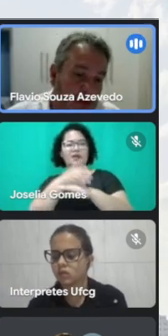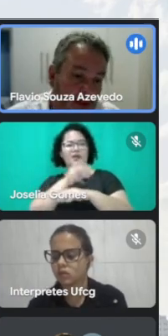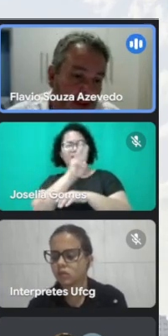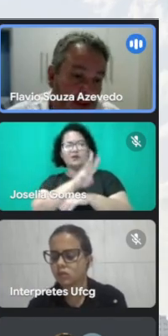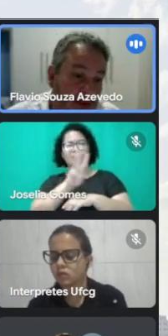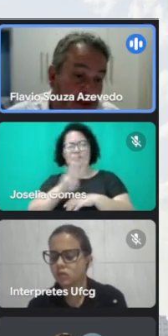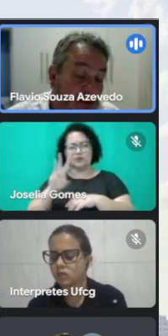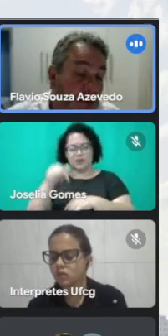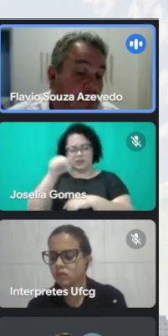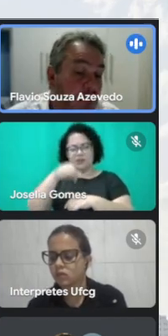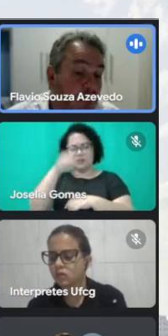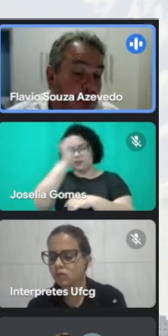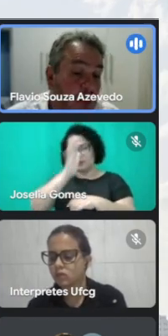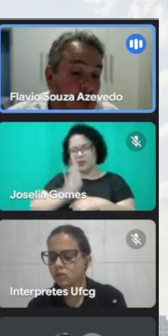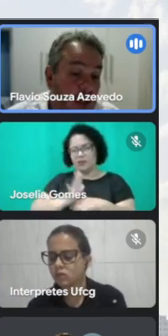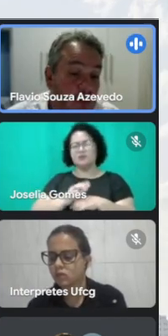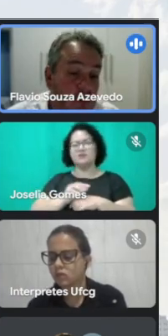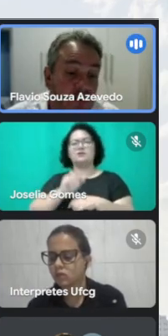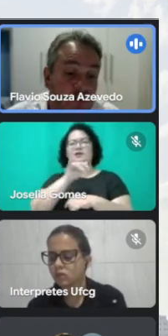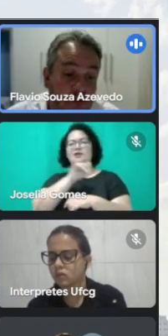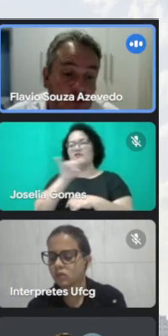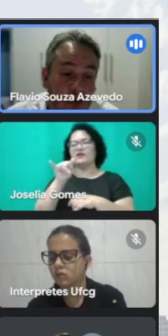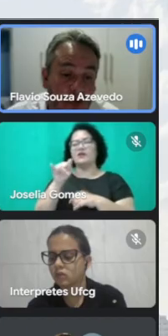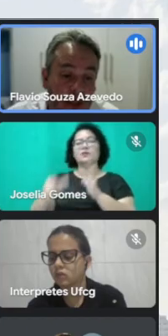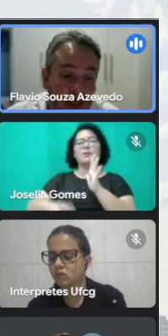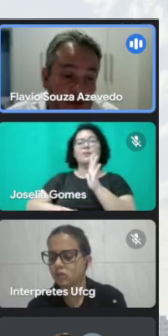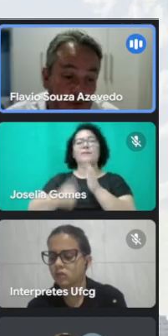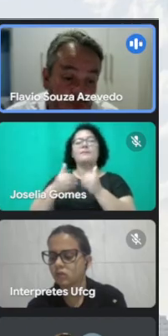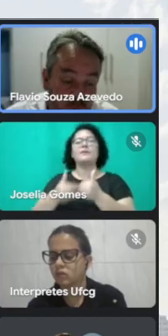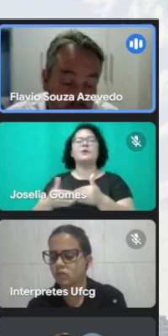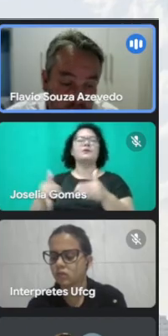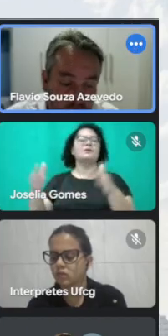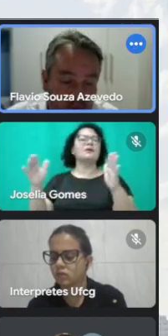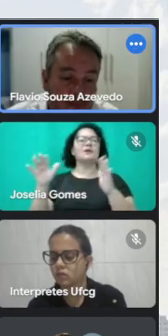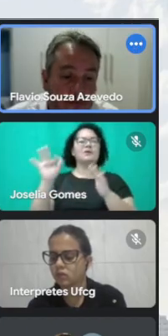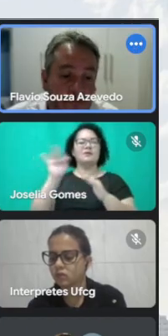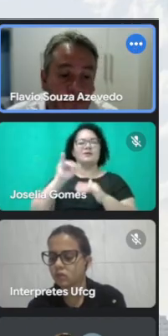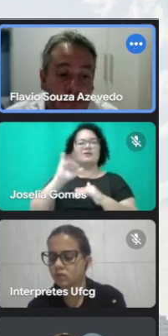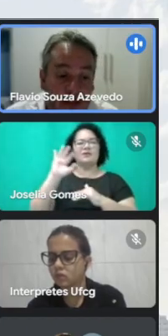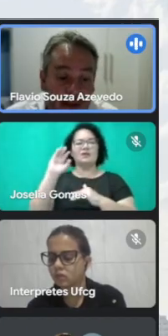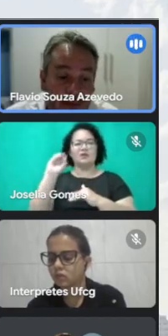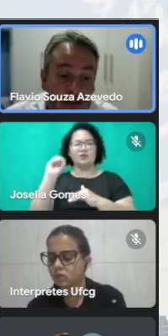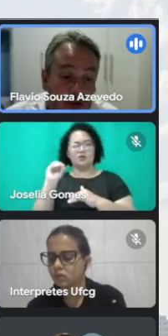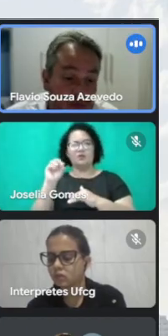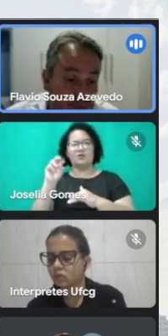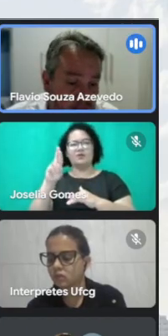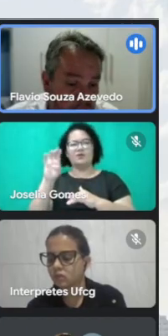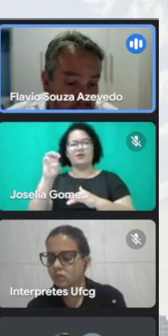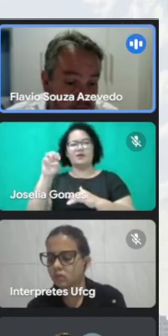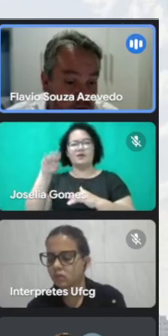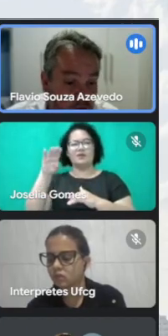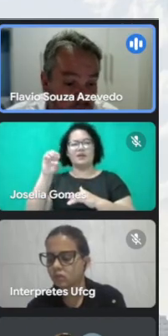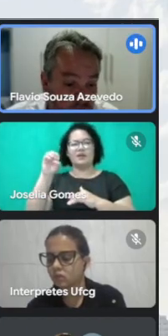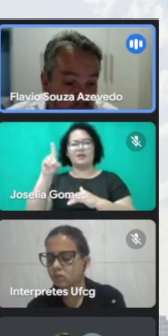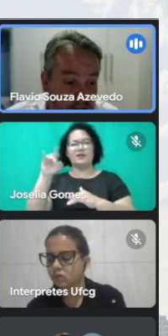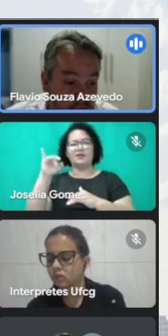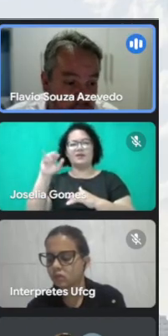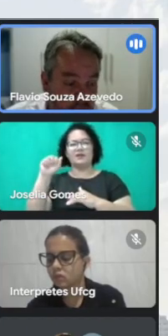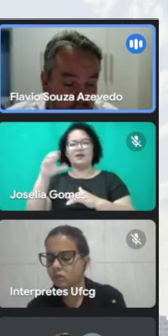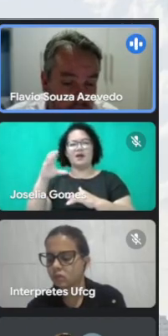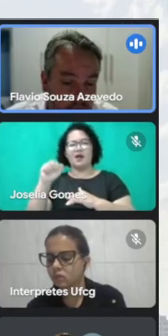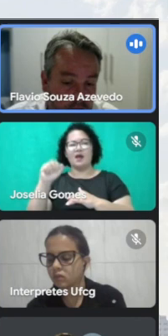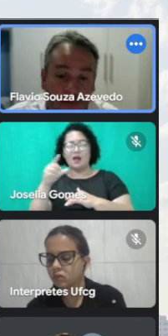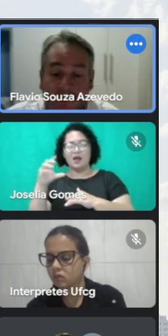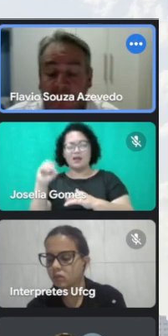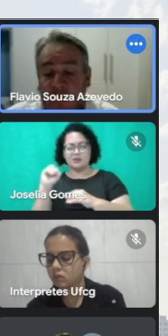no Brasil, eles dizem que são pioneiros em fitorremediação no mundo e também são especialistas em soluções baseadas